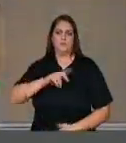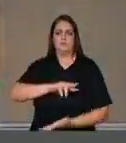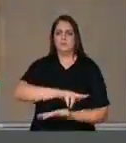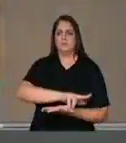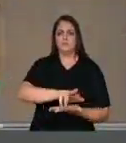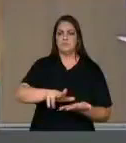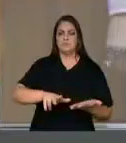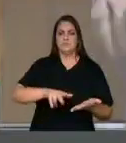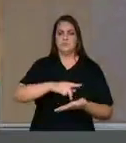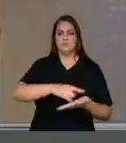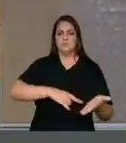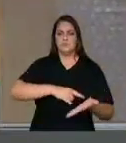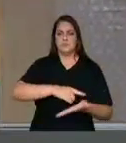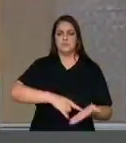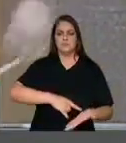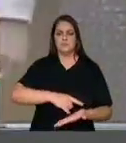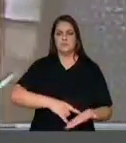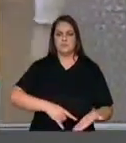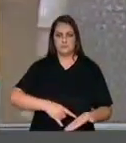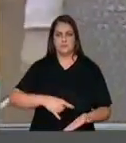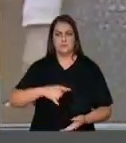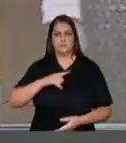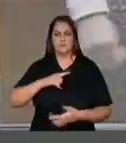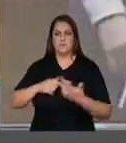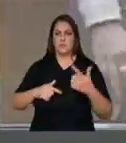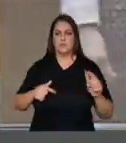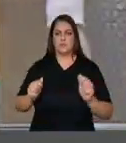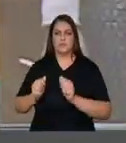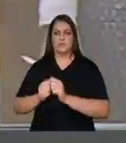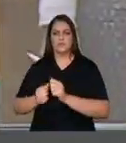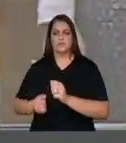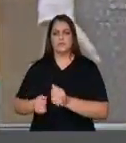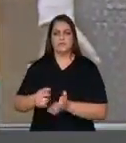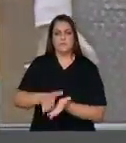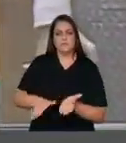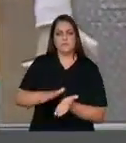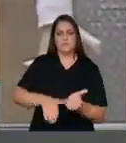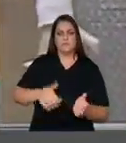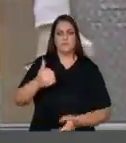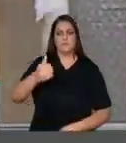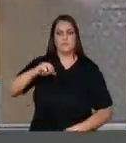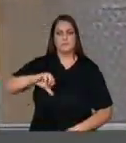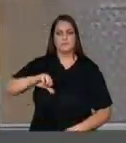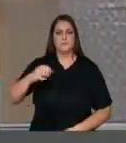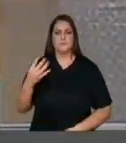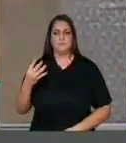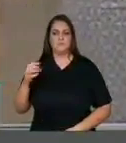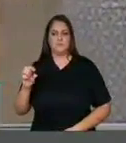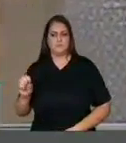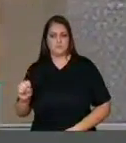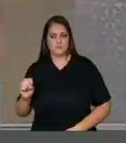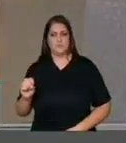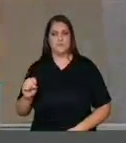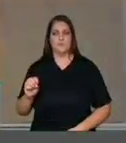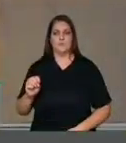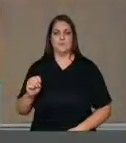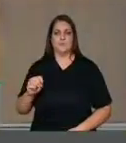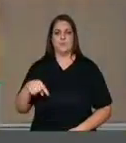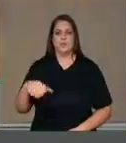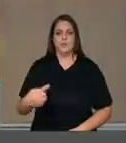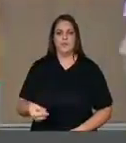Comunista, desenvolvido em conjunto com Engels e publicado em 1848, e O Capital, publicado